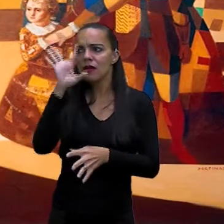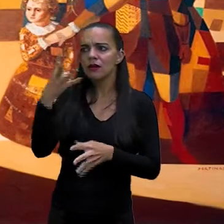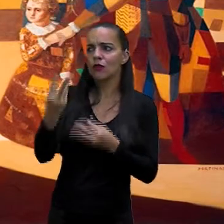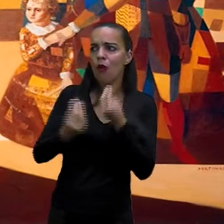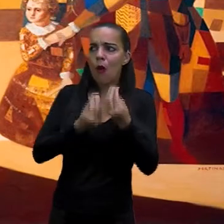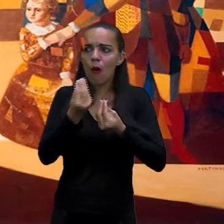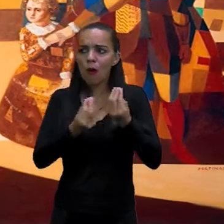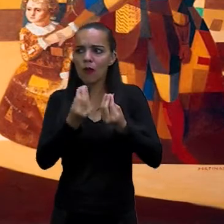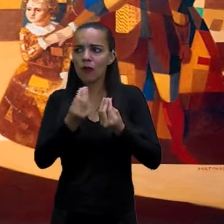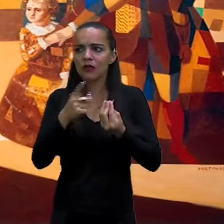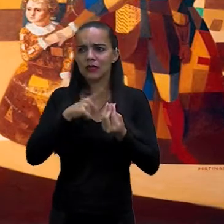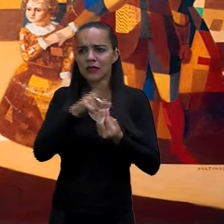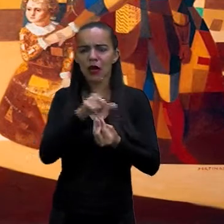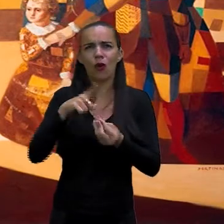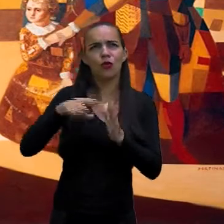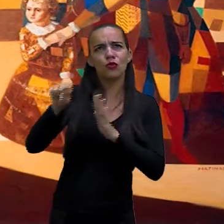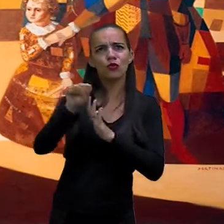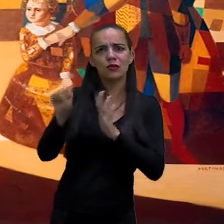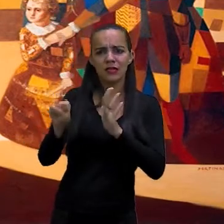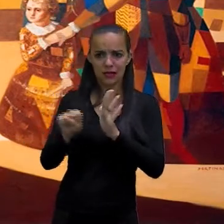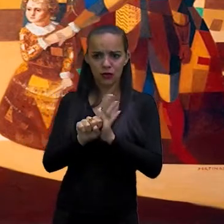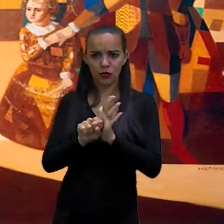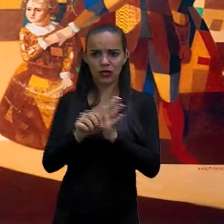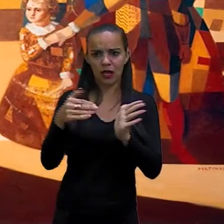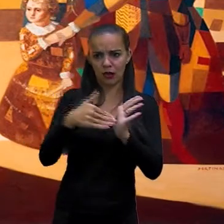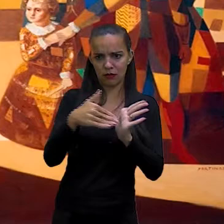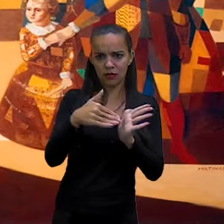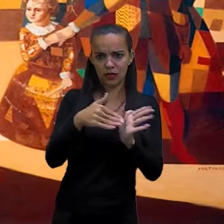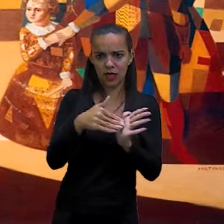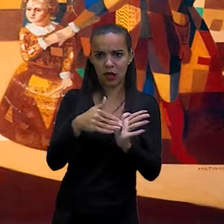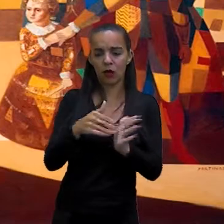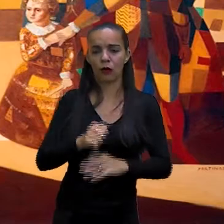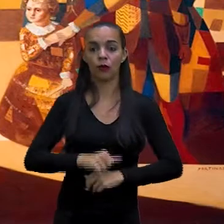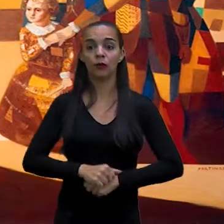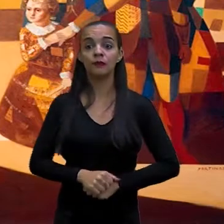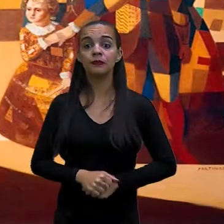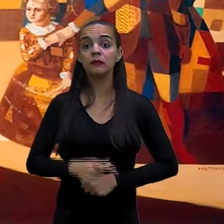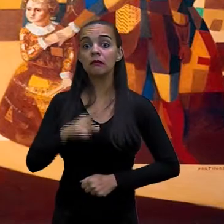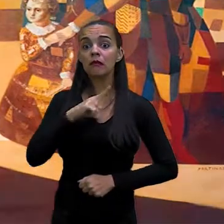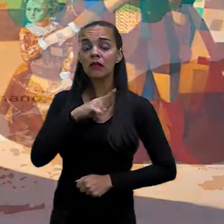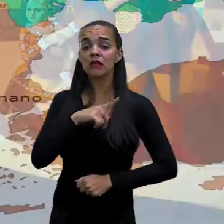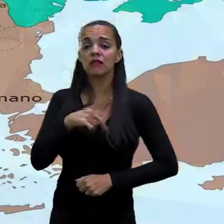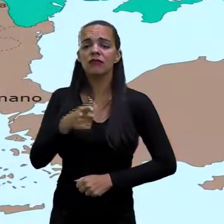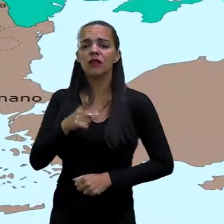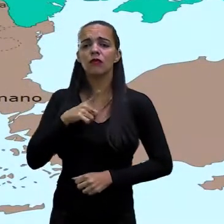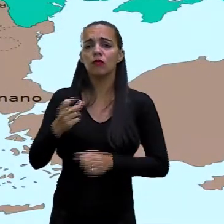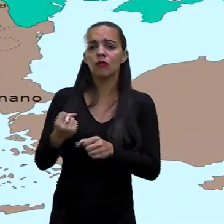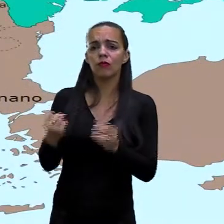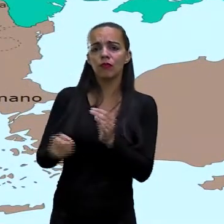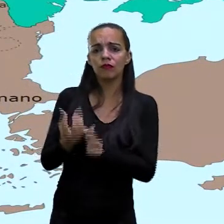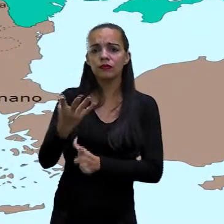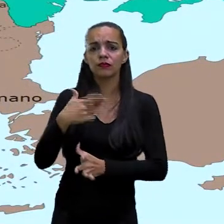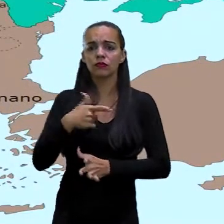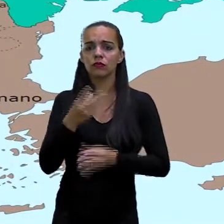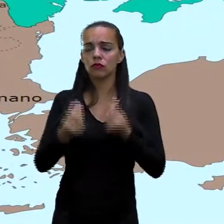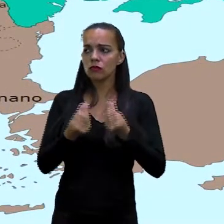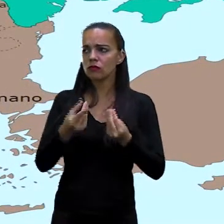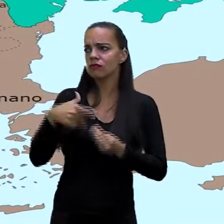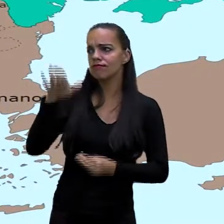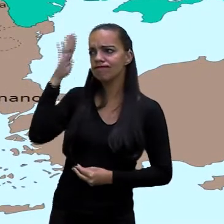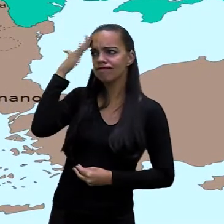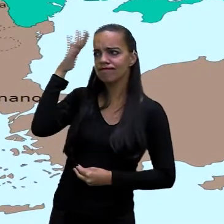em 1831. Veremos agora os principais fatores deste período. Para entender